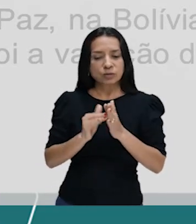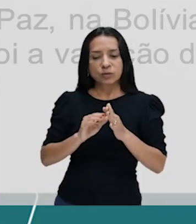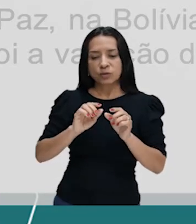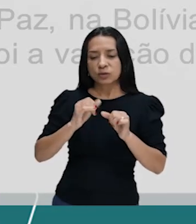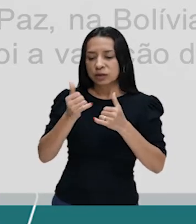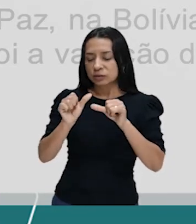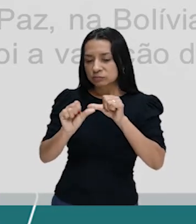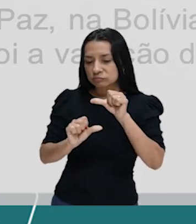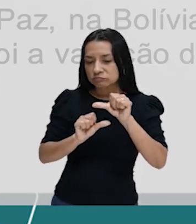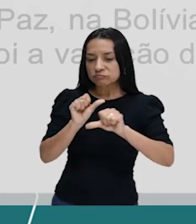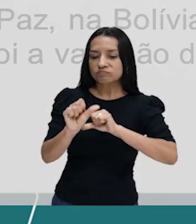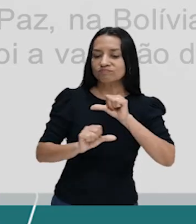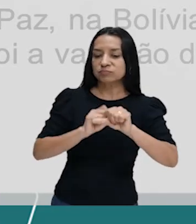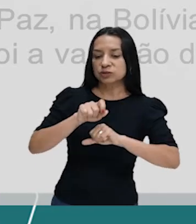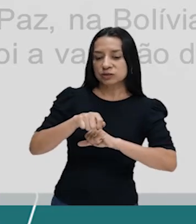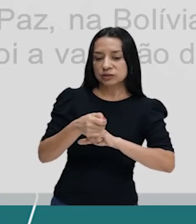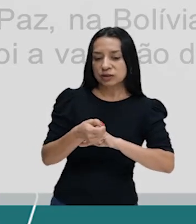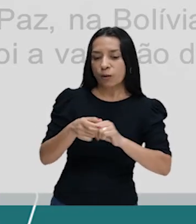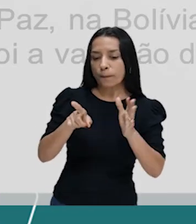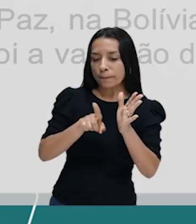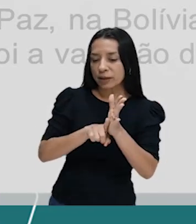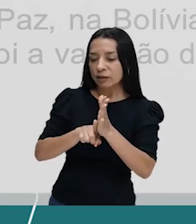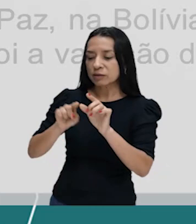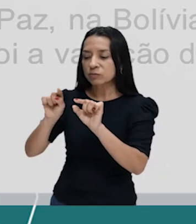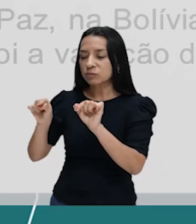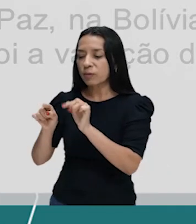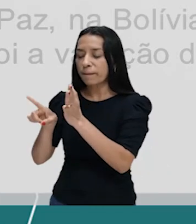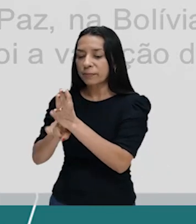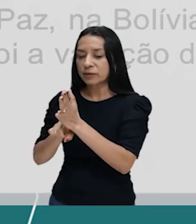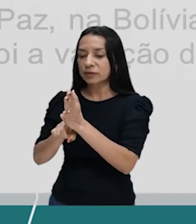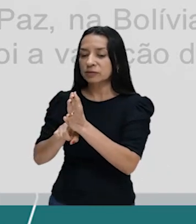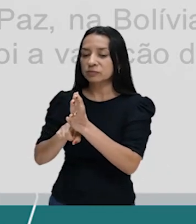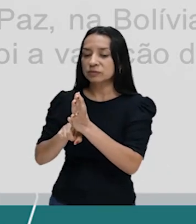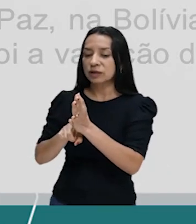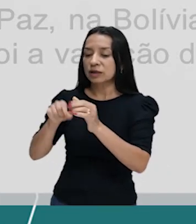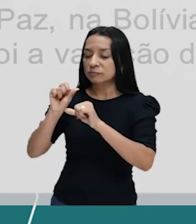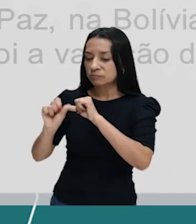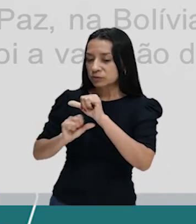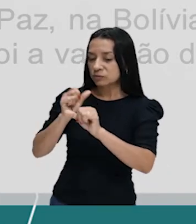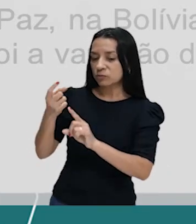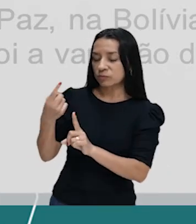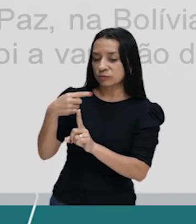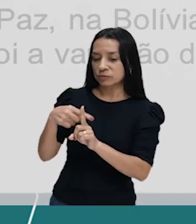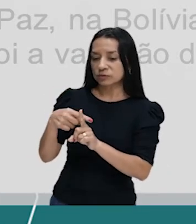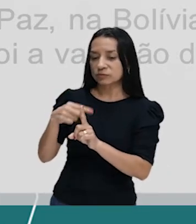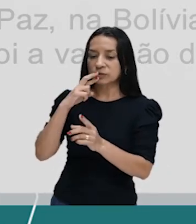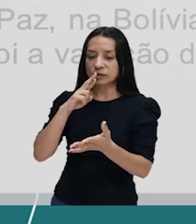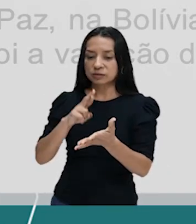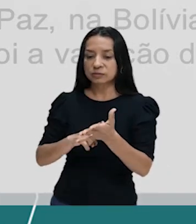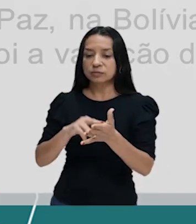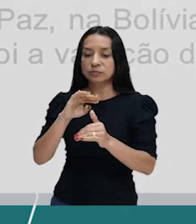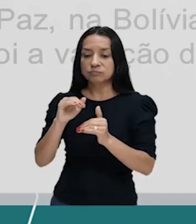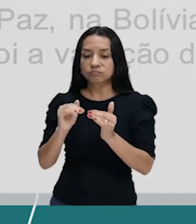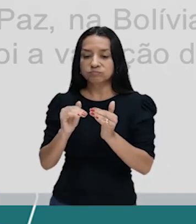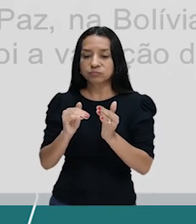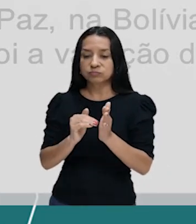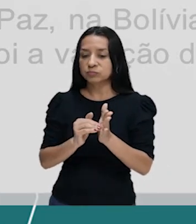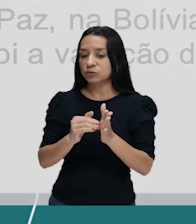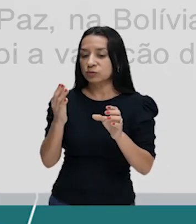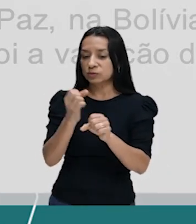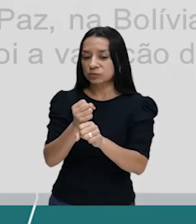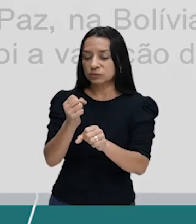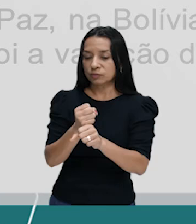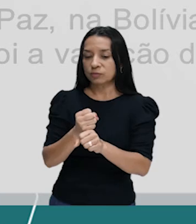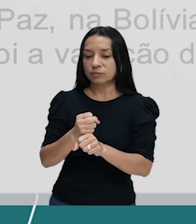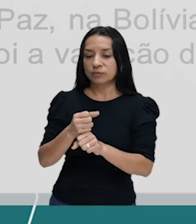sinais, menos vezes menos ficou positivo e aí o resultado da nossa soma. Essa é apenas, né, a primeira